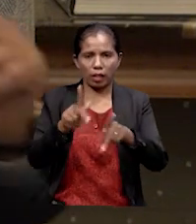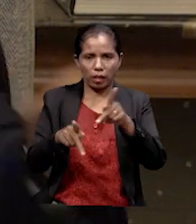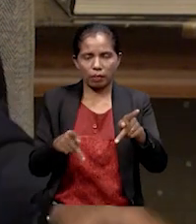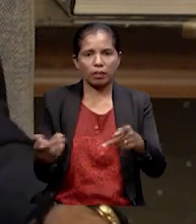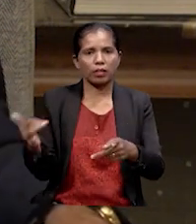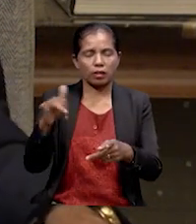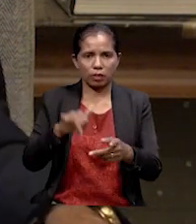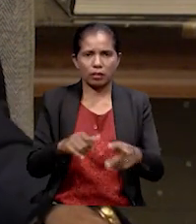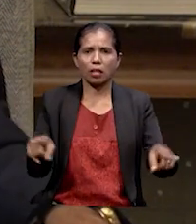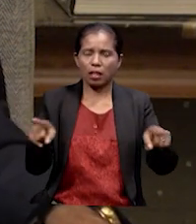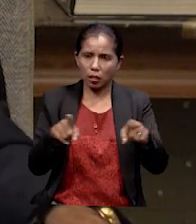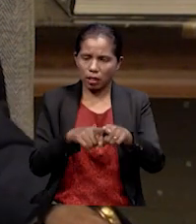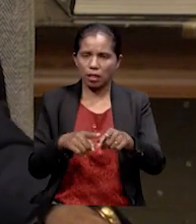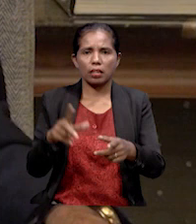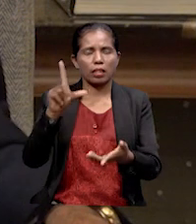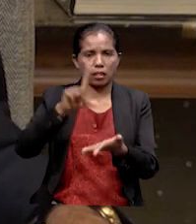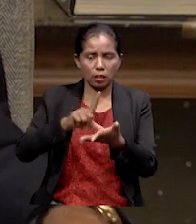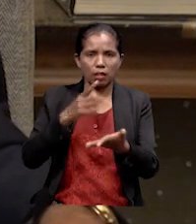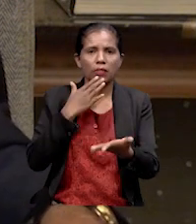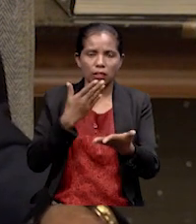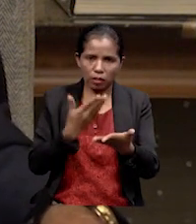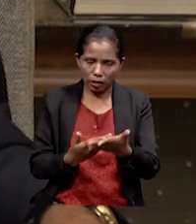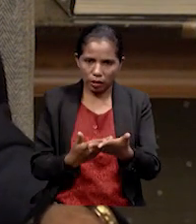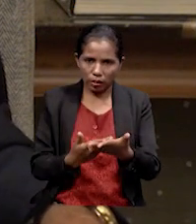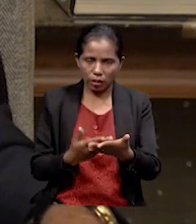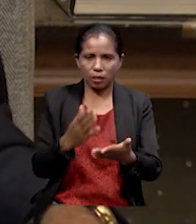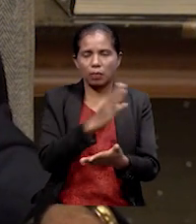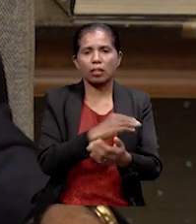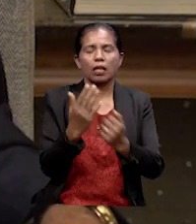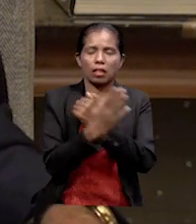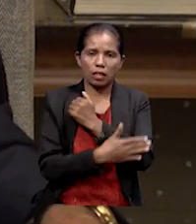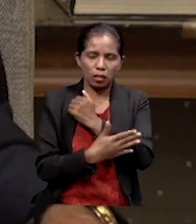Nessa lição de aqui da Mos Bele, Mianmar aproveita.